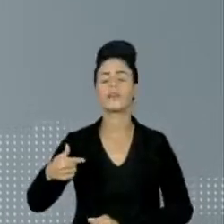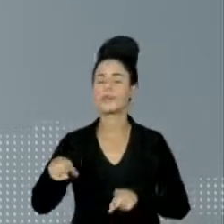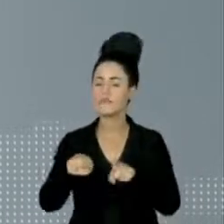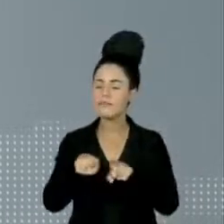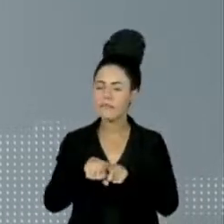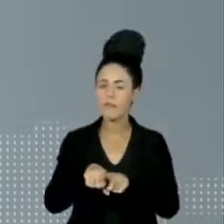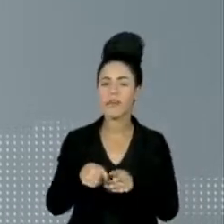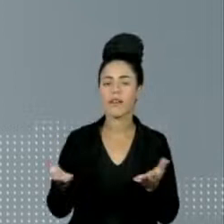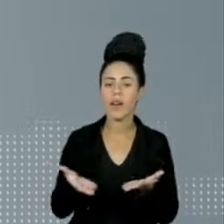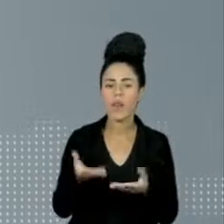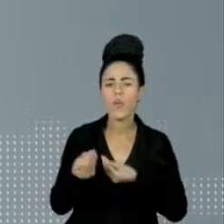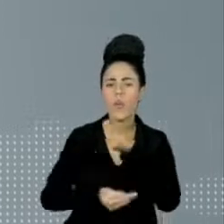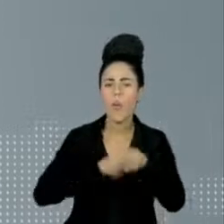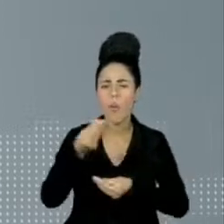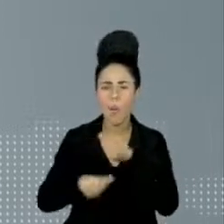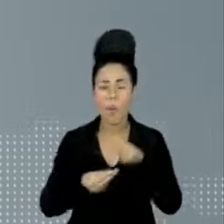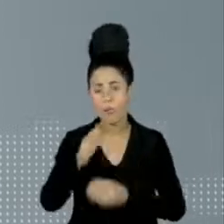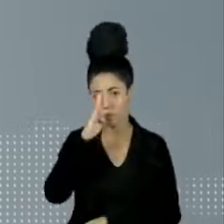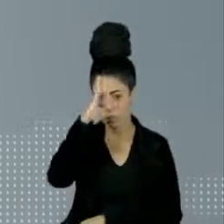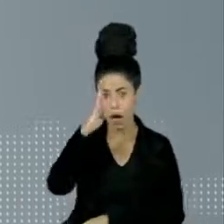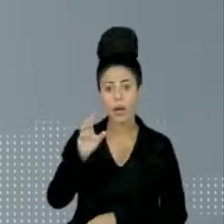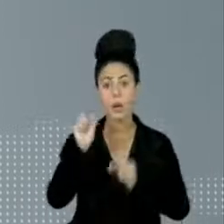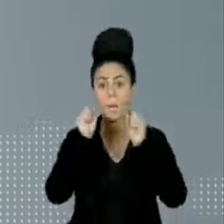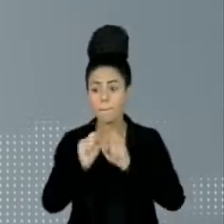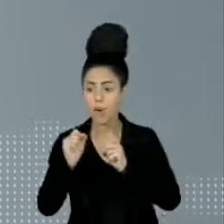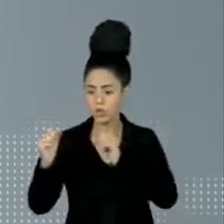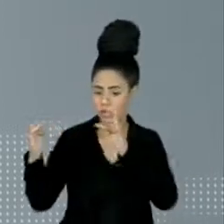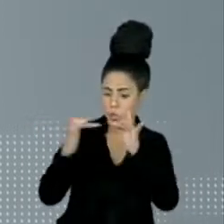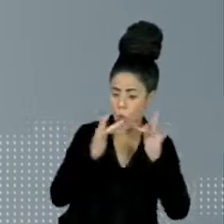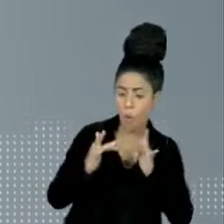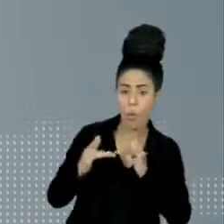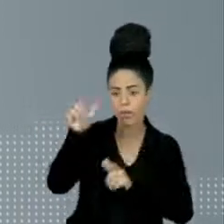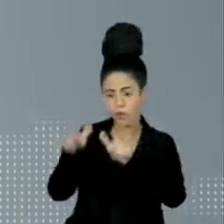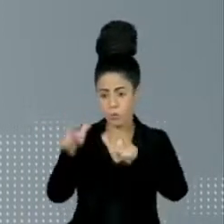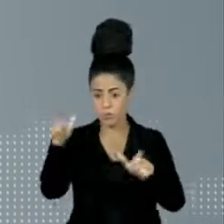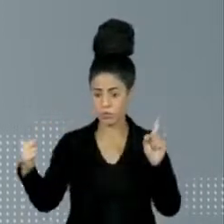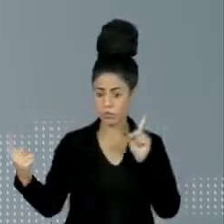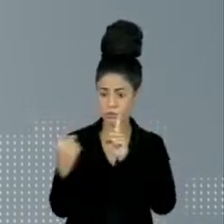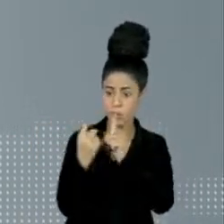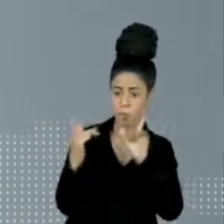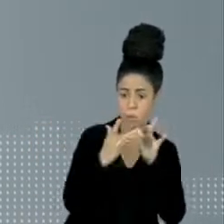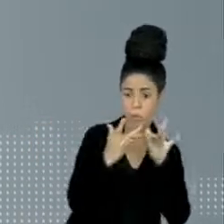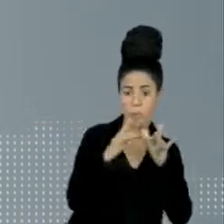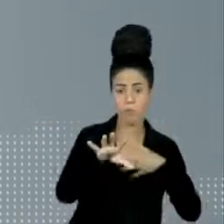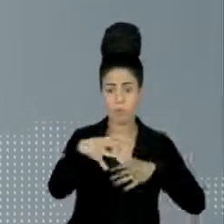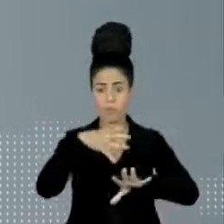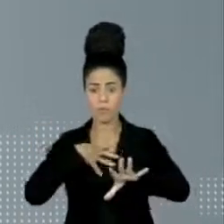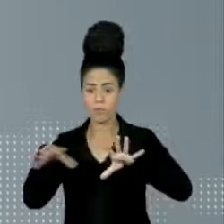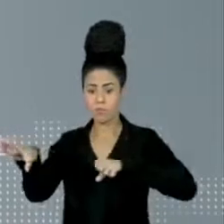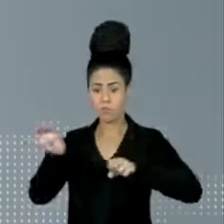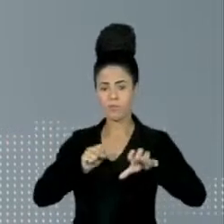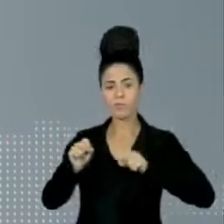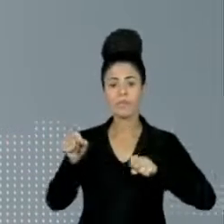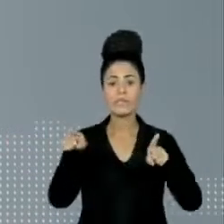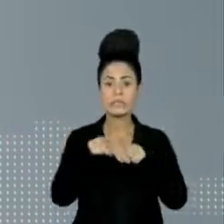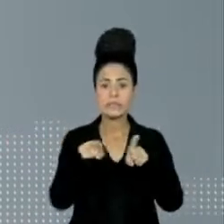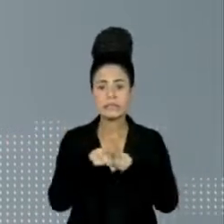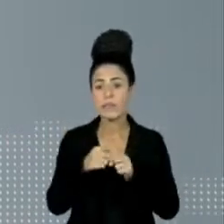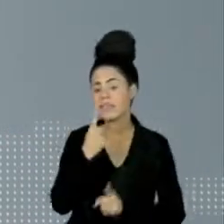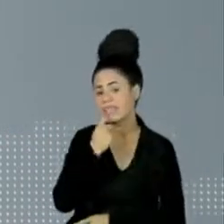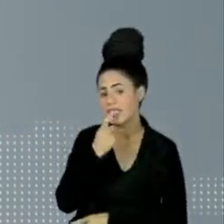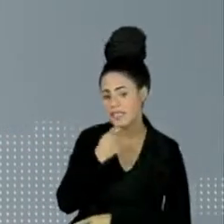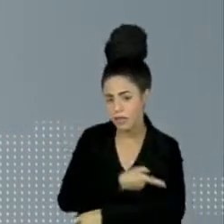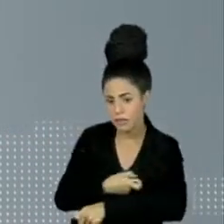INSS as principais formas de transmissão São por contato com o vírus de pessoa para pessoa por contato com fluidos corporais como sangue e pus